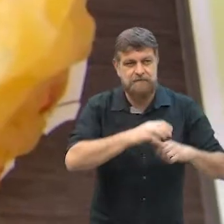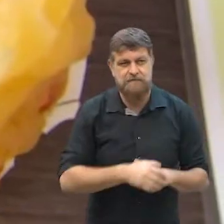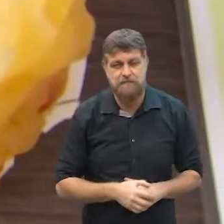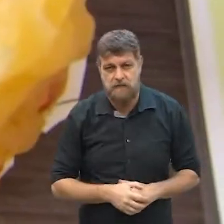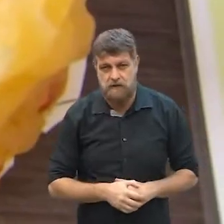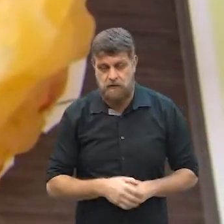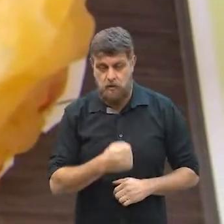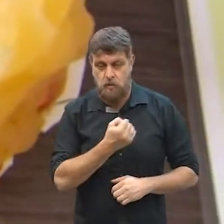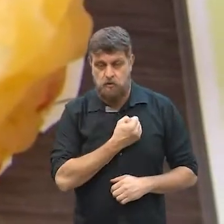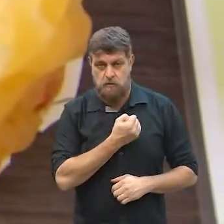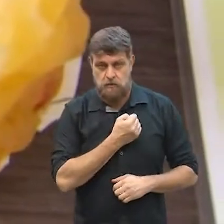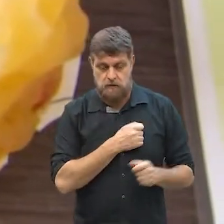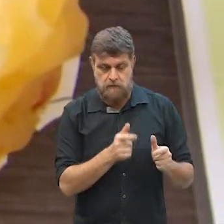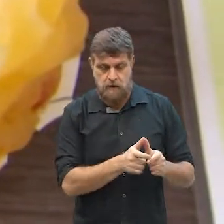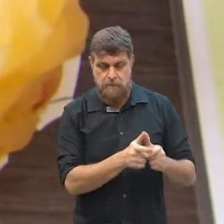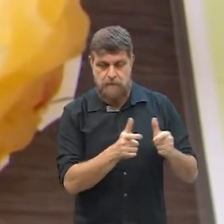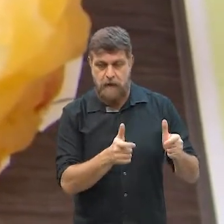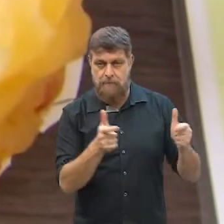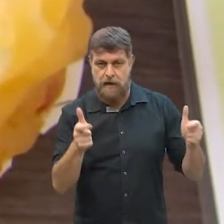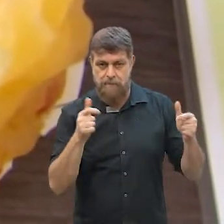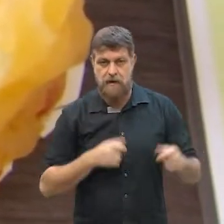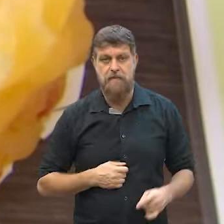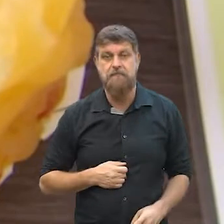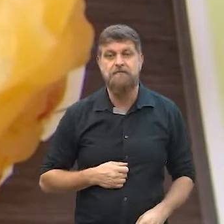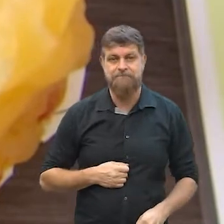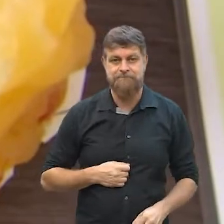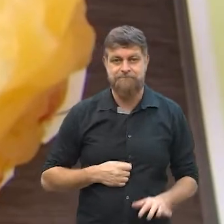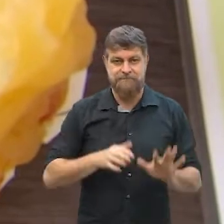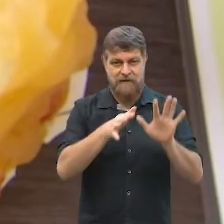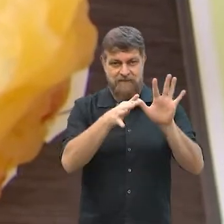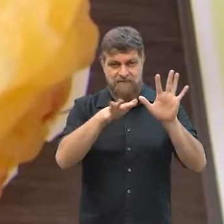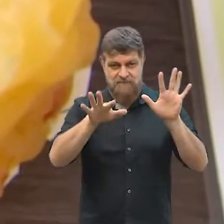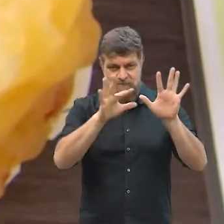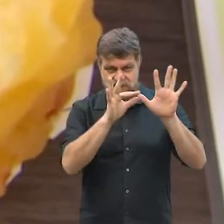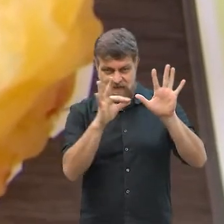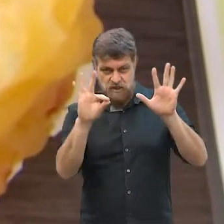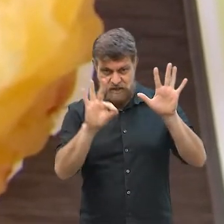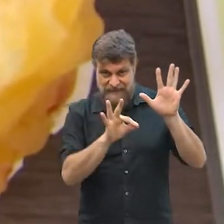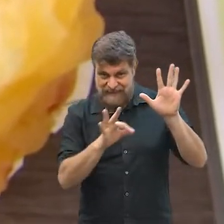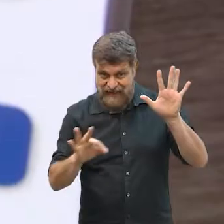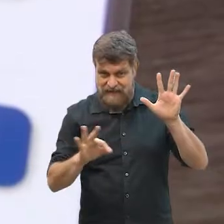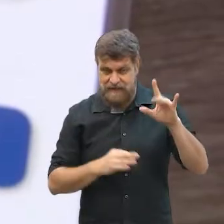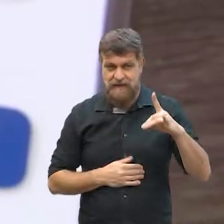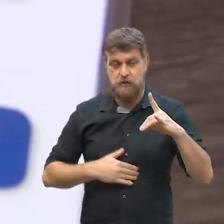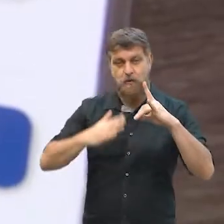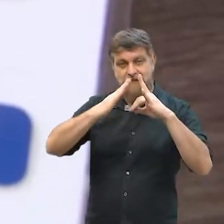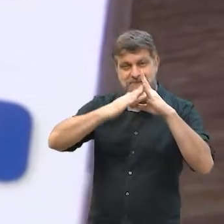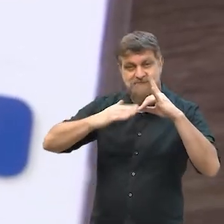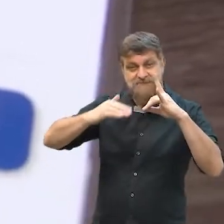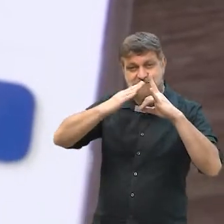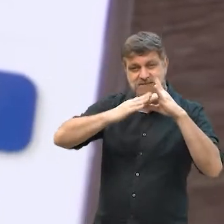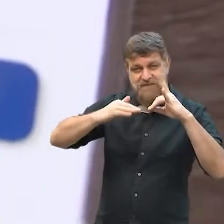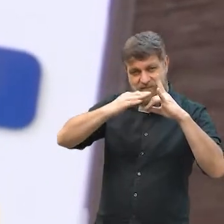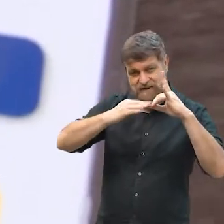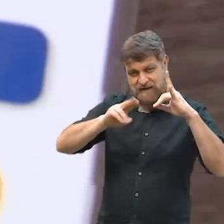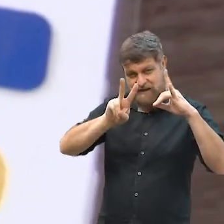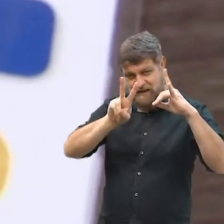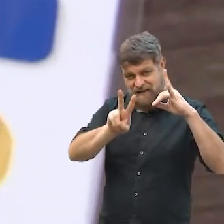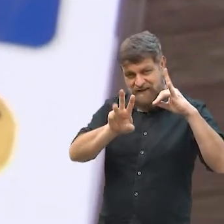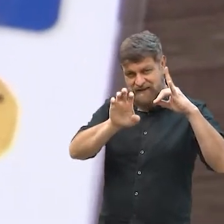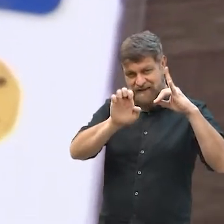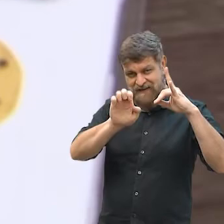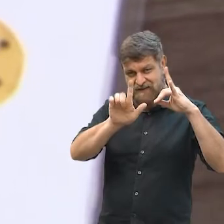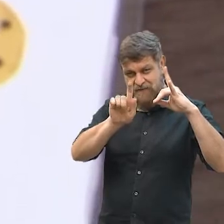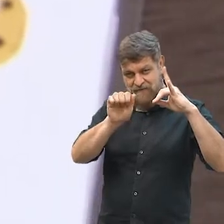número de pessoas crescendo, vegetarianos, veganos, né? Então, o nutricionista também está se adequando